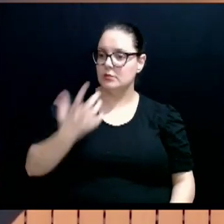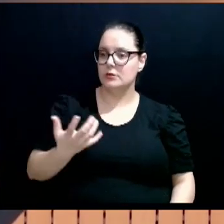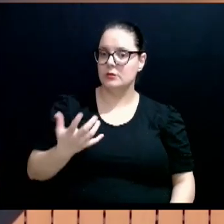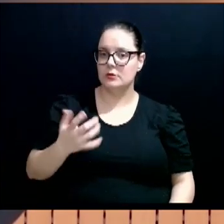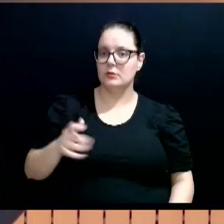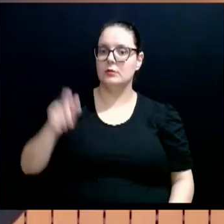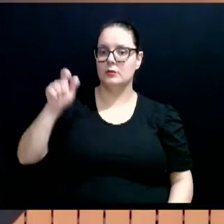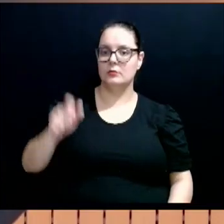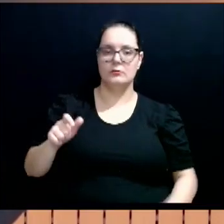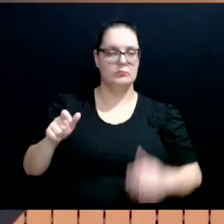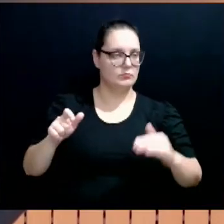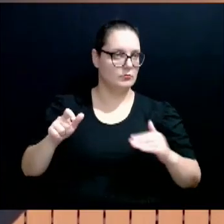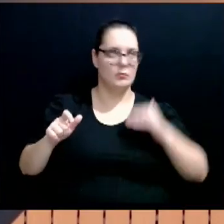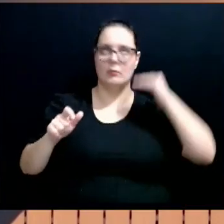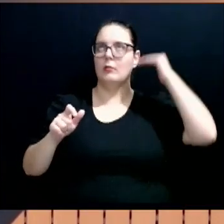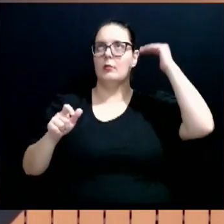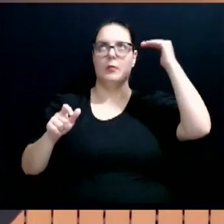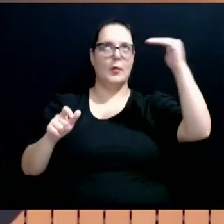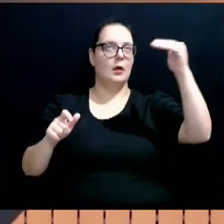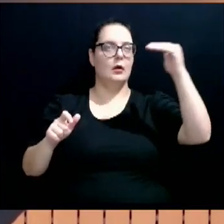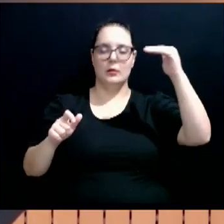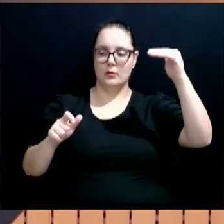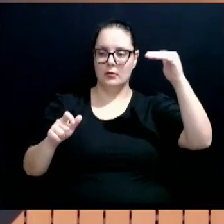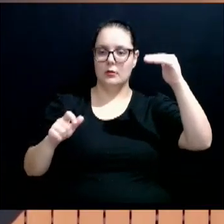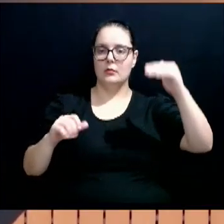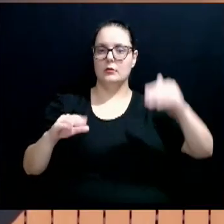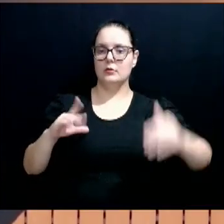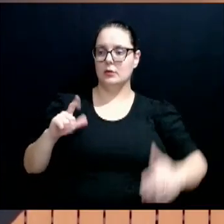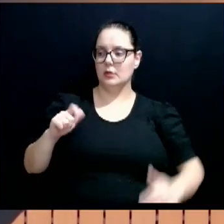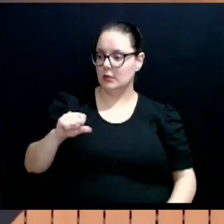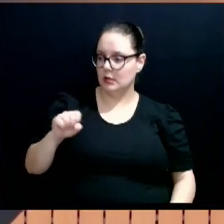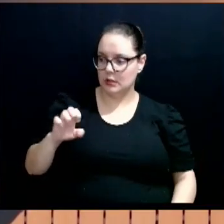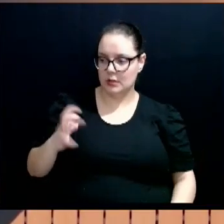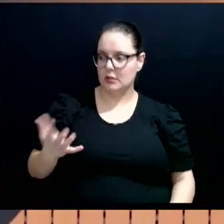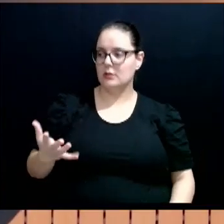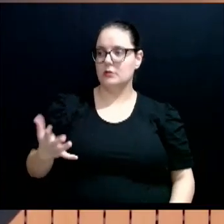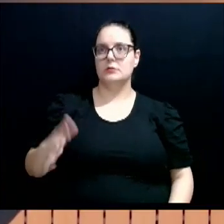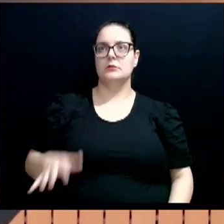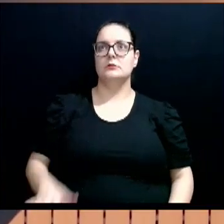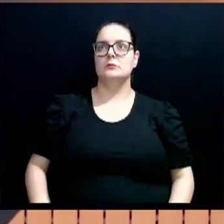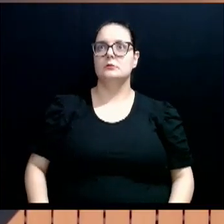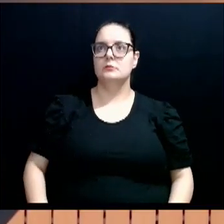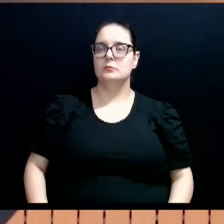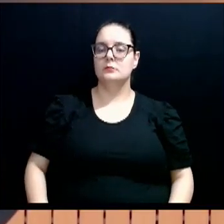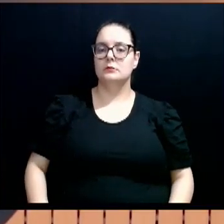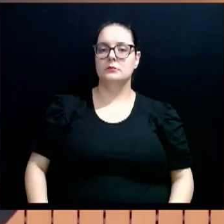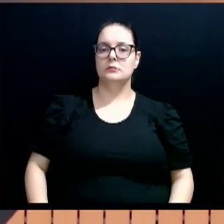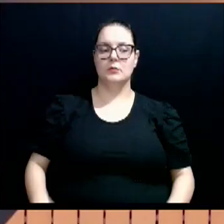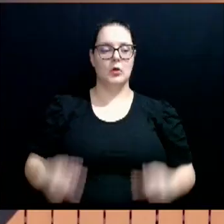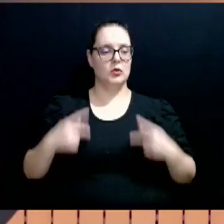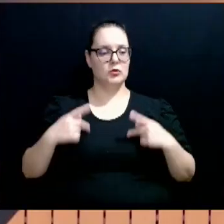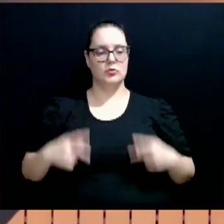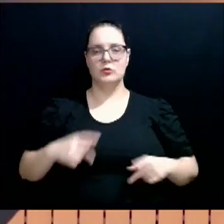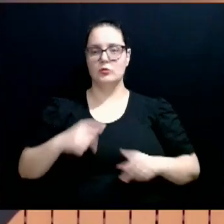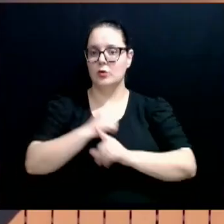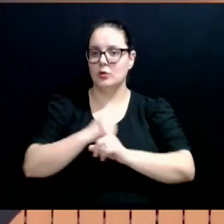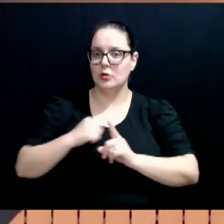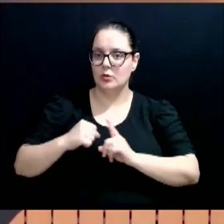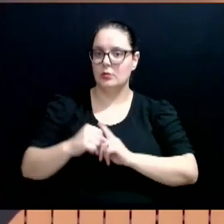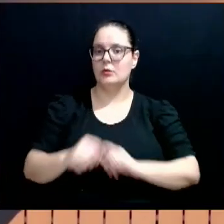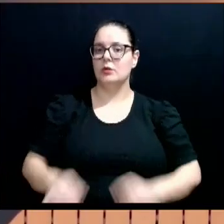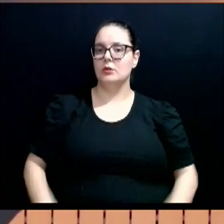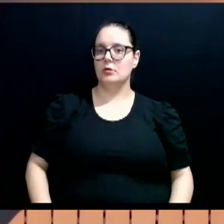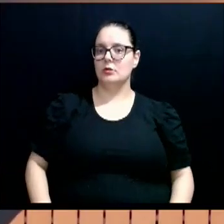alta classe de postura social, que através do judô, que